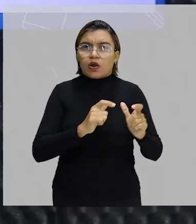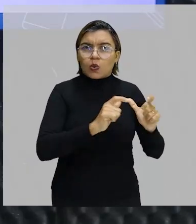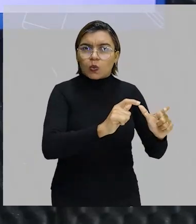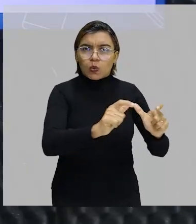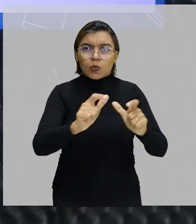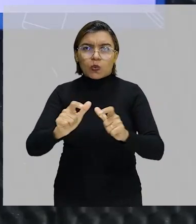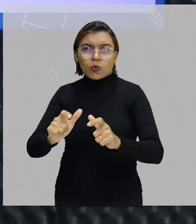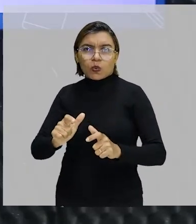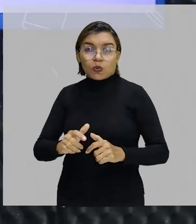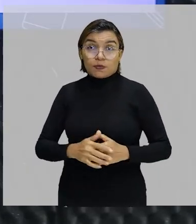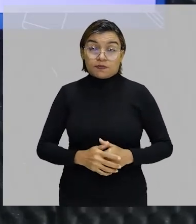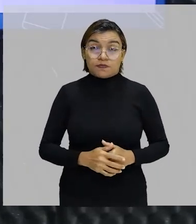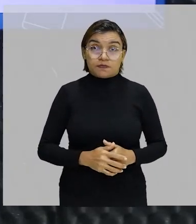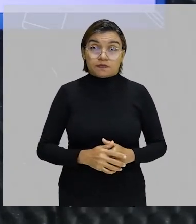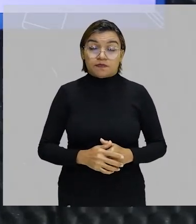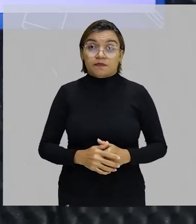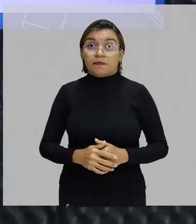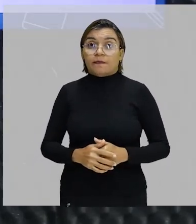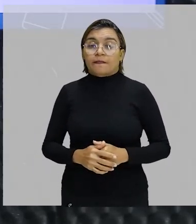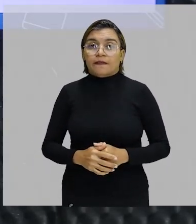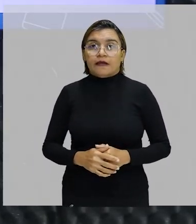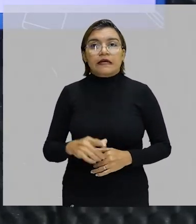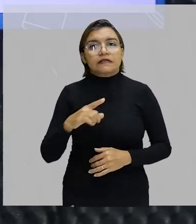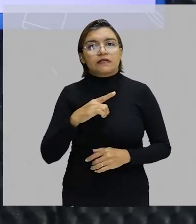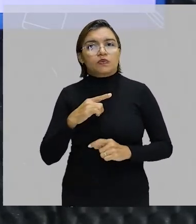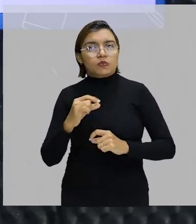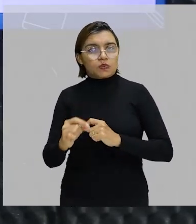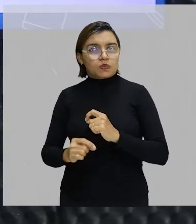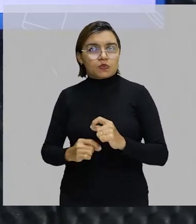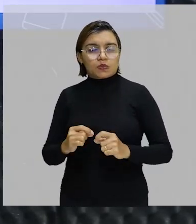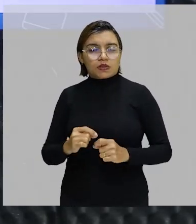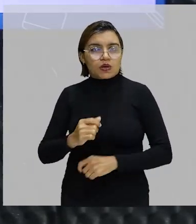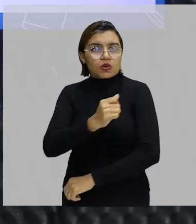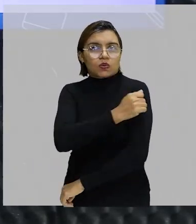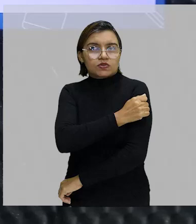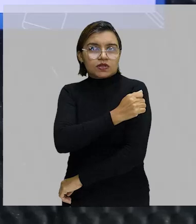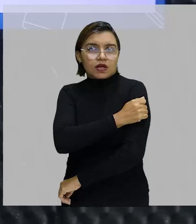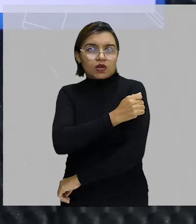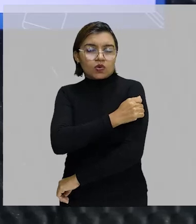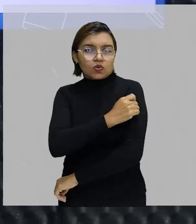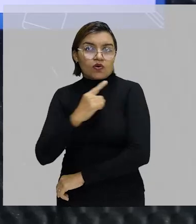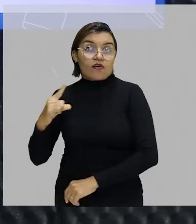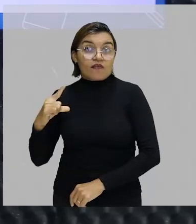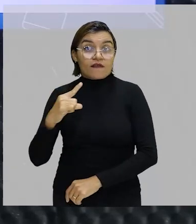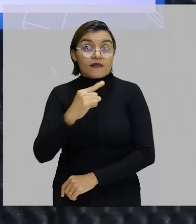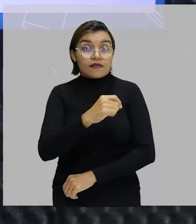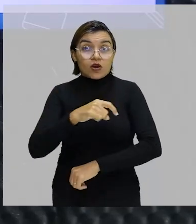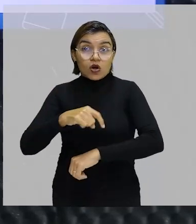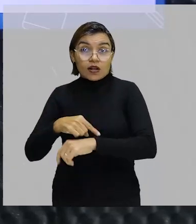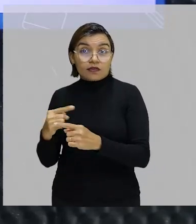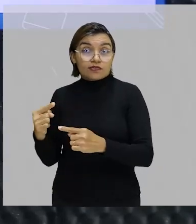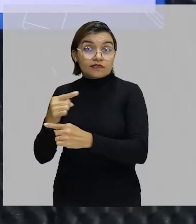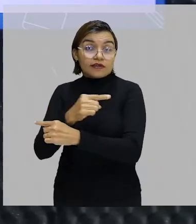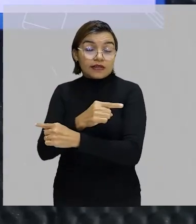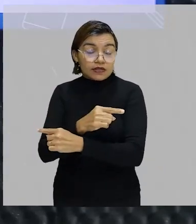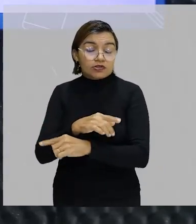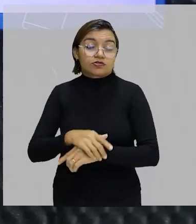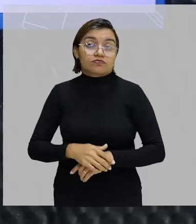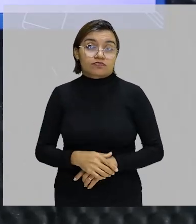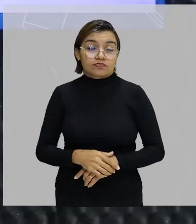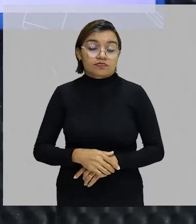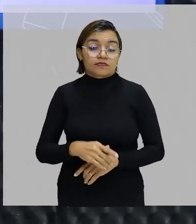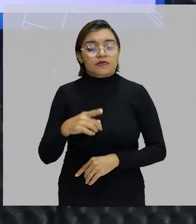diferente de uma escola estadual ou municipal. Aí os alunos querem ir no contraturno e, para isso, eles precisam de